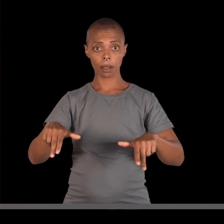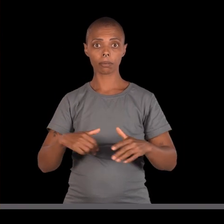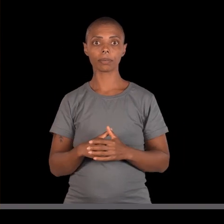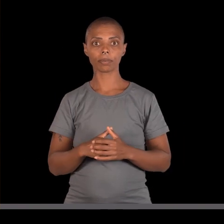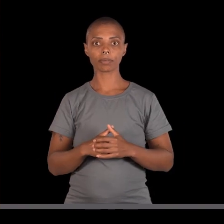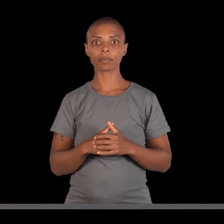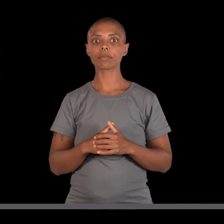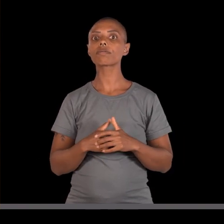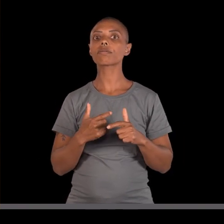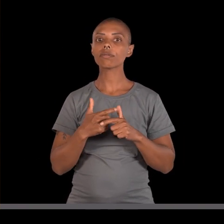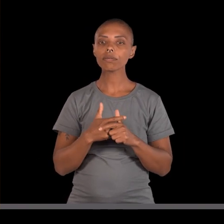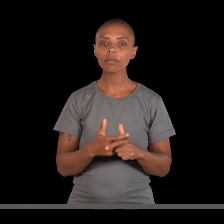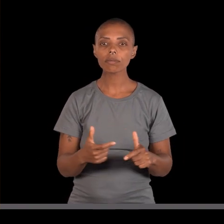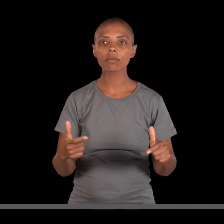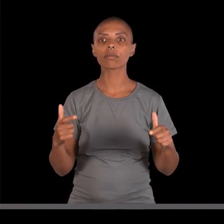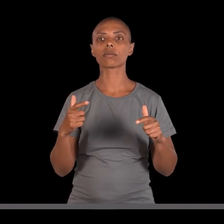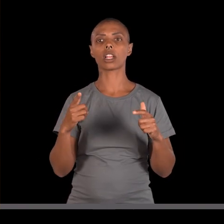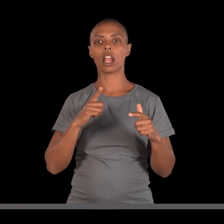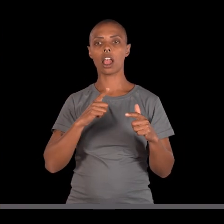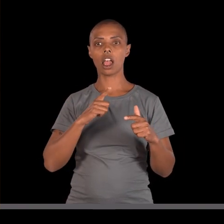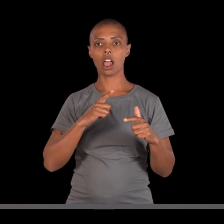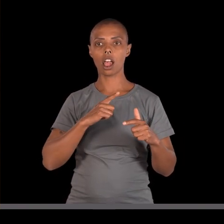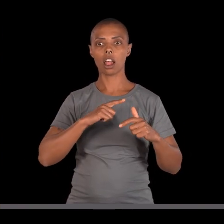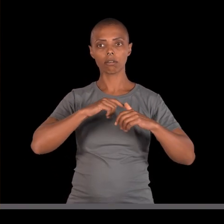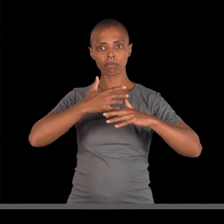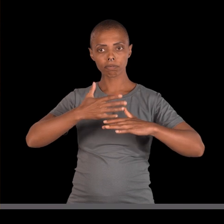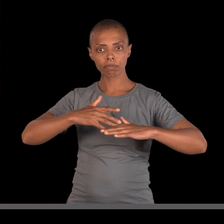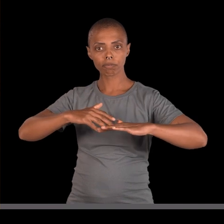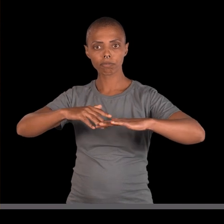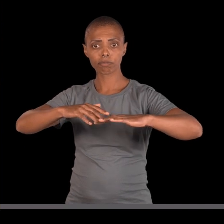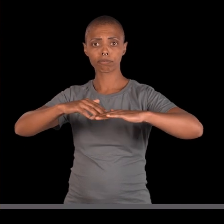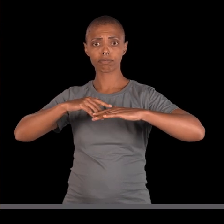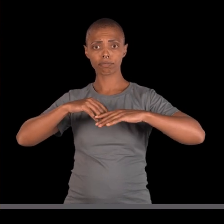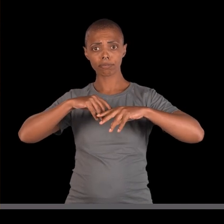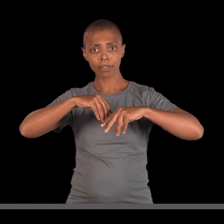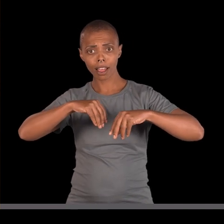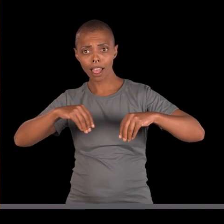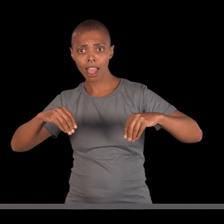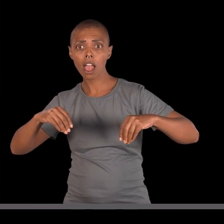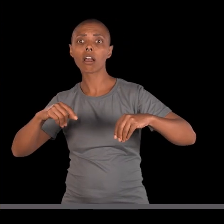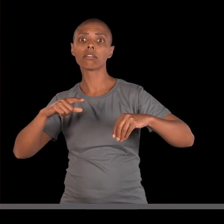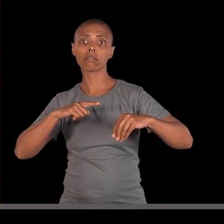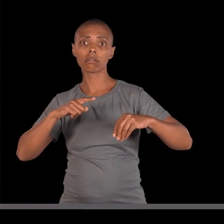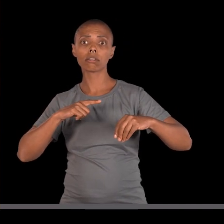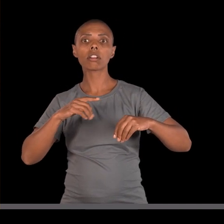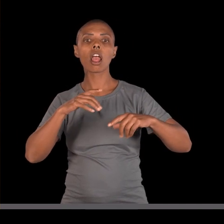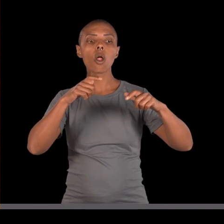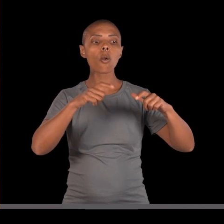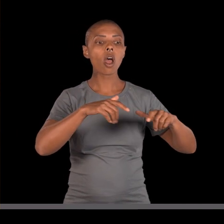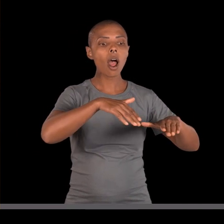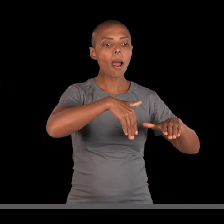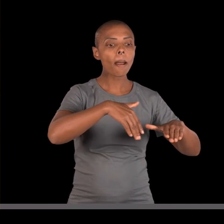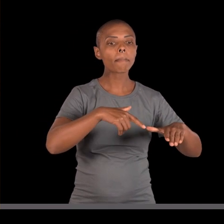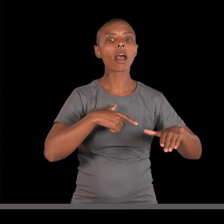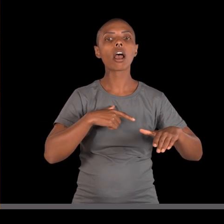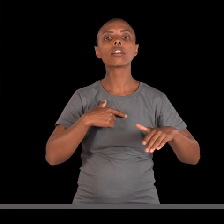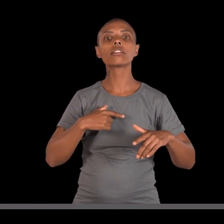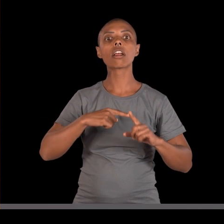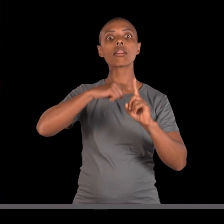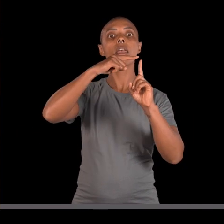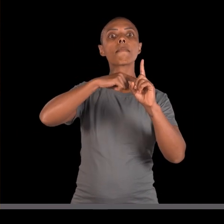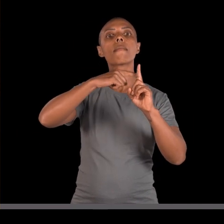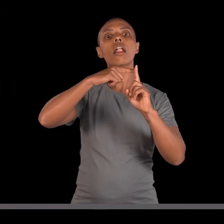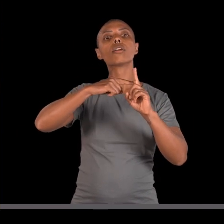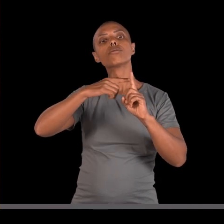Climas, então. As grandes massas de água dos oceanos e mares amenizam as temperaturas no litoral, deixando o clima mais ameno